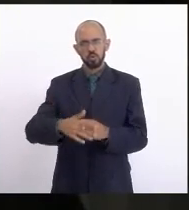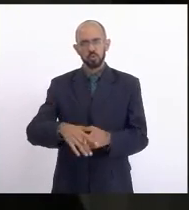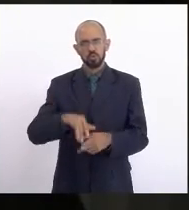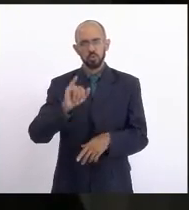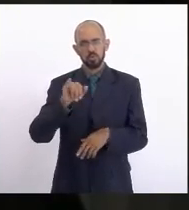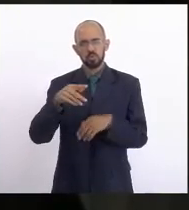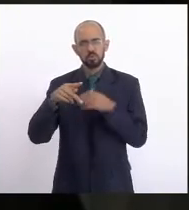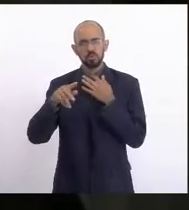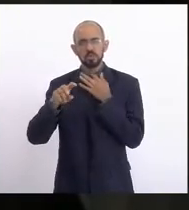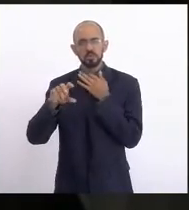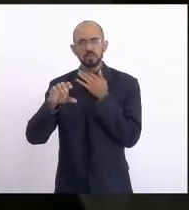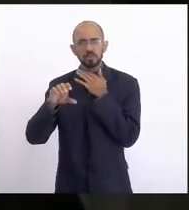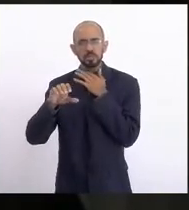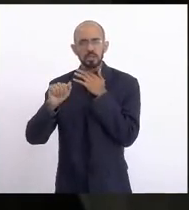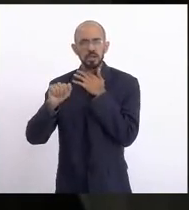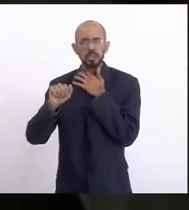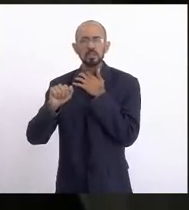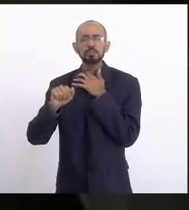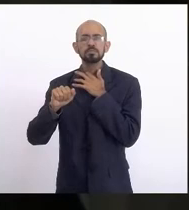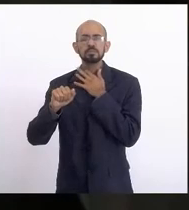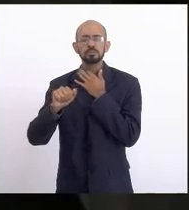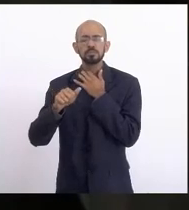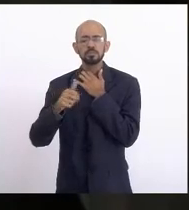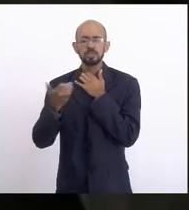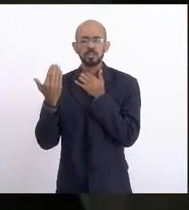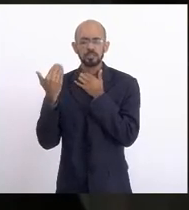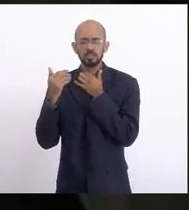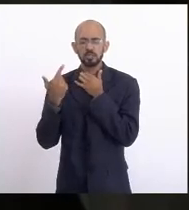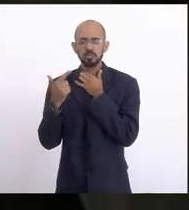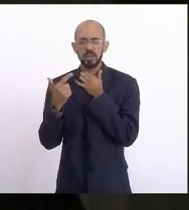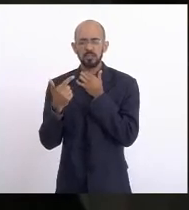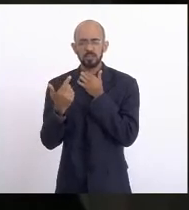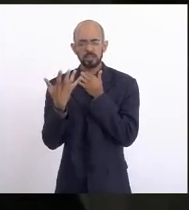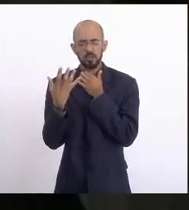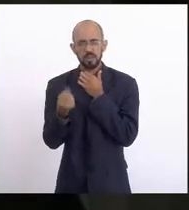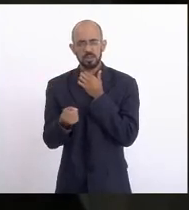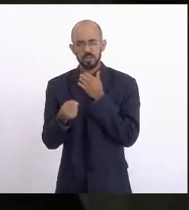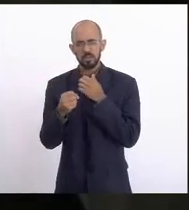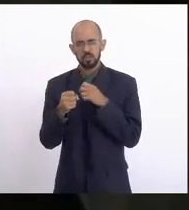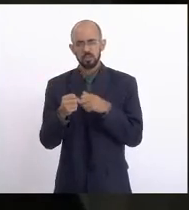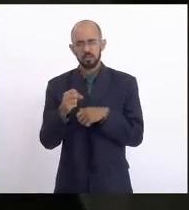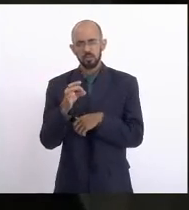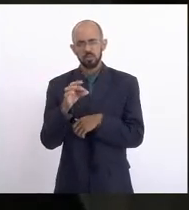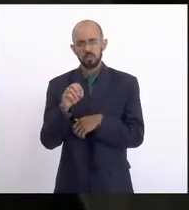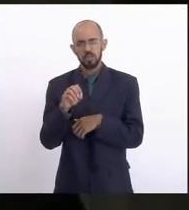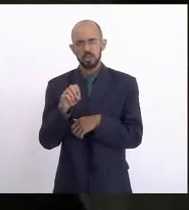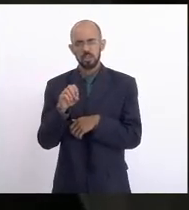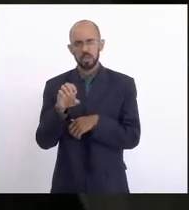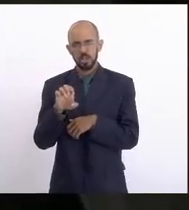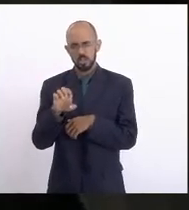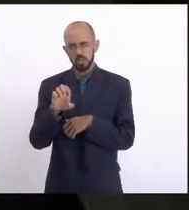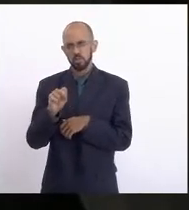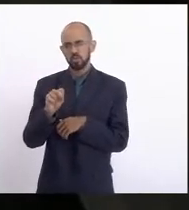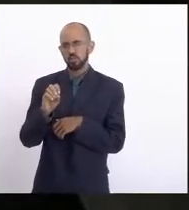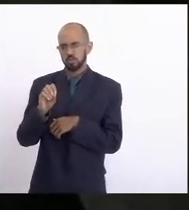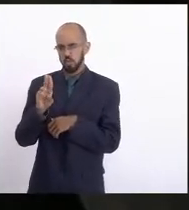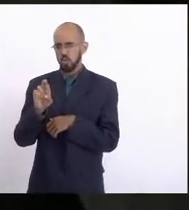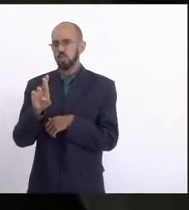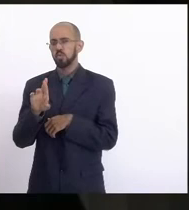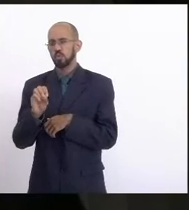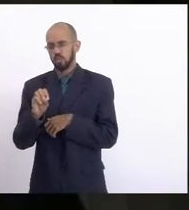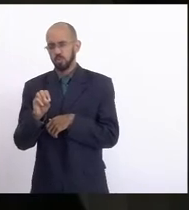IPCA, que não estava sendo aceito pelo Tesouro, para que fosse o valor empenhado de